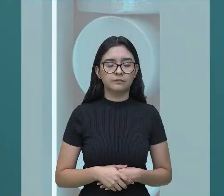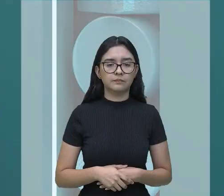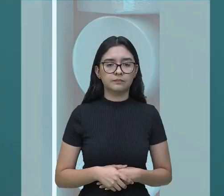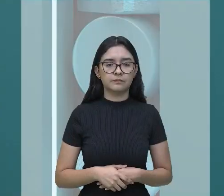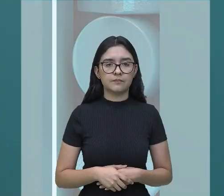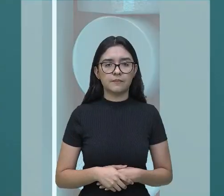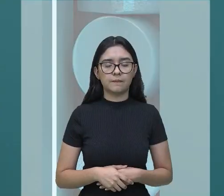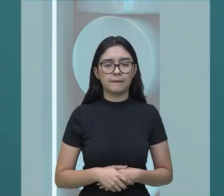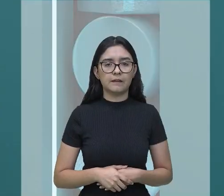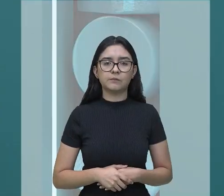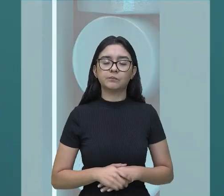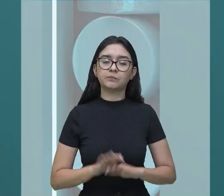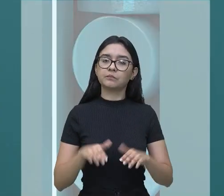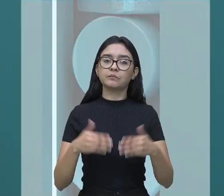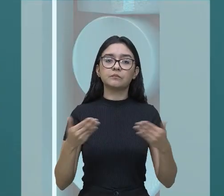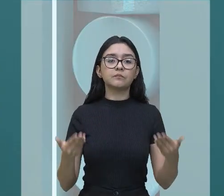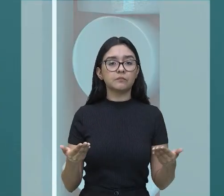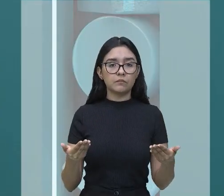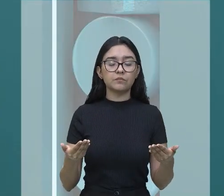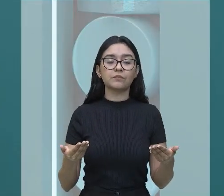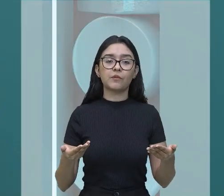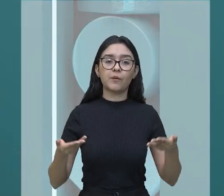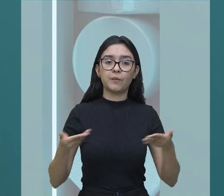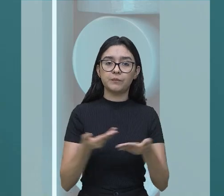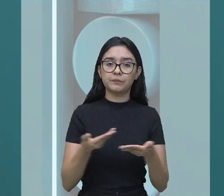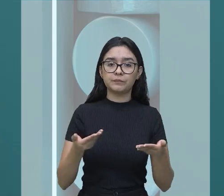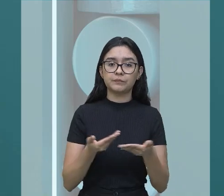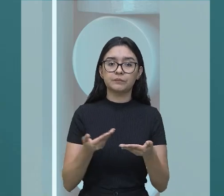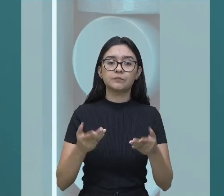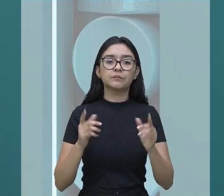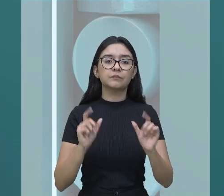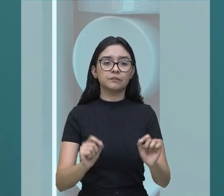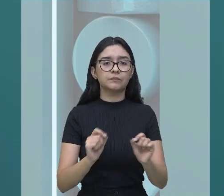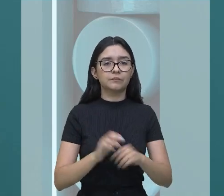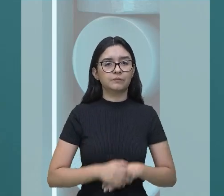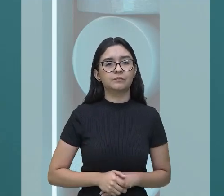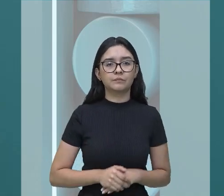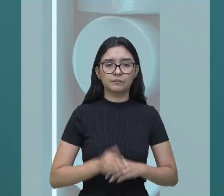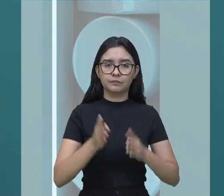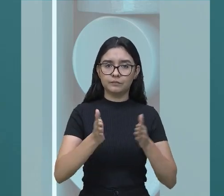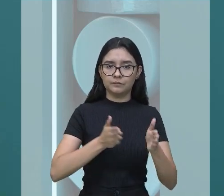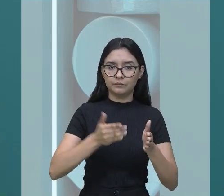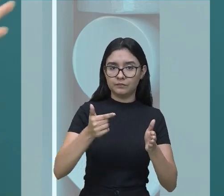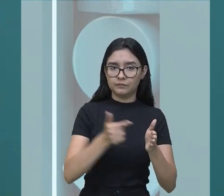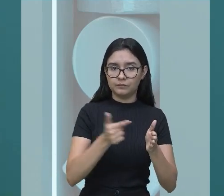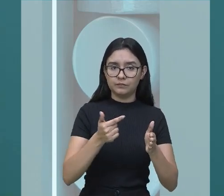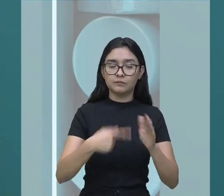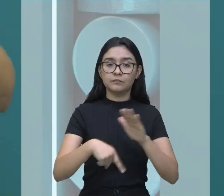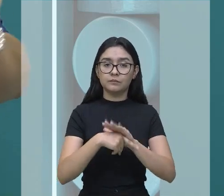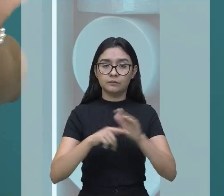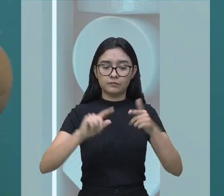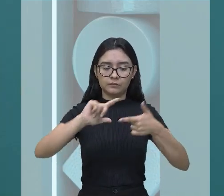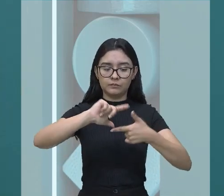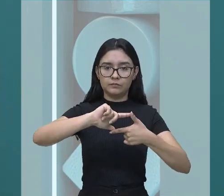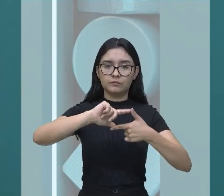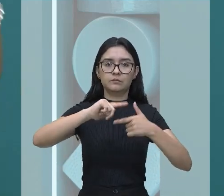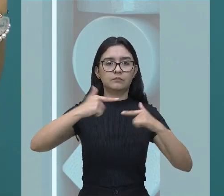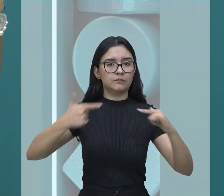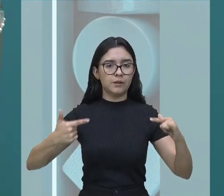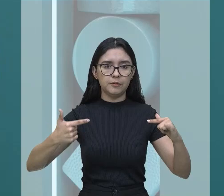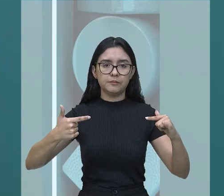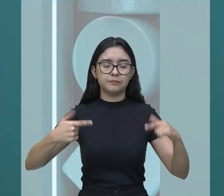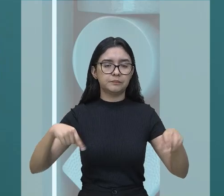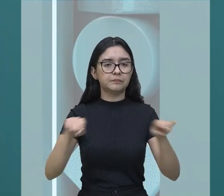Muito bem, pessoal, então estamos no âmbito da segunda geração do modernismo, né? Aquela fase aí que, de